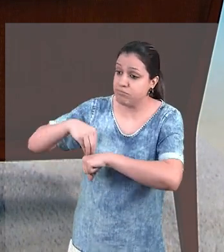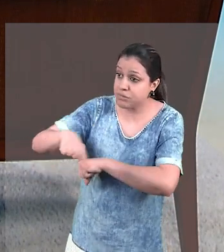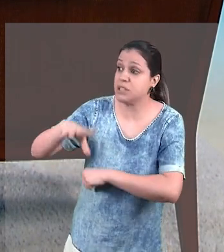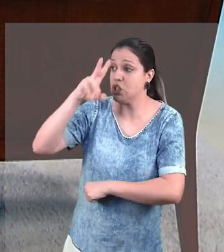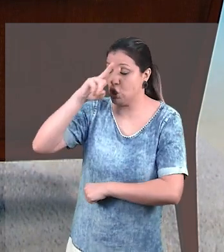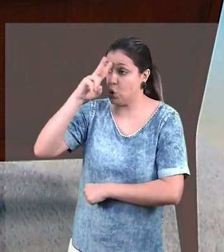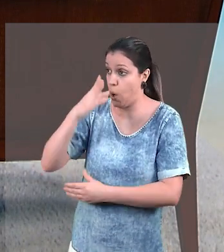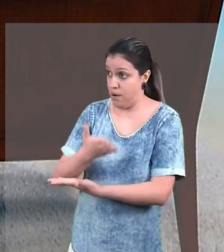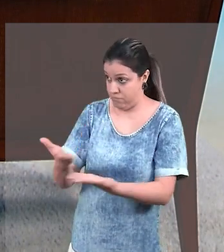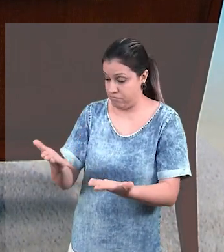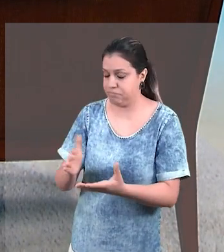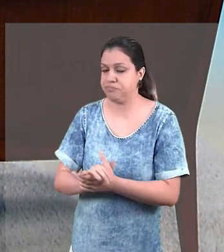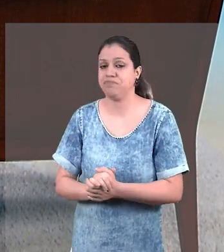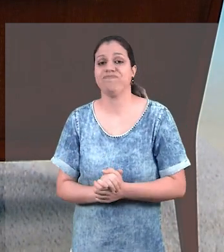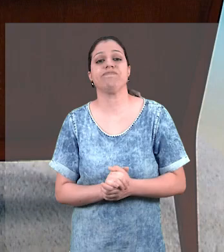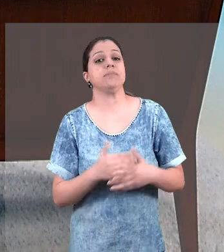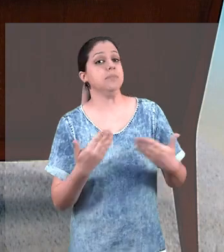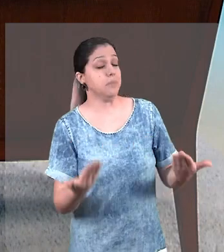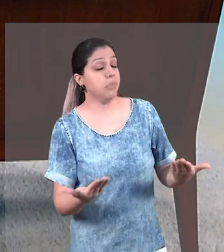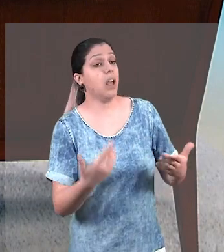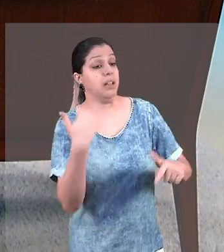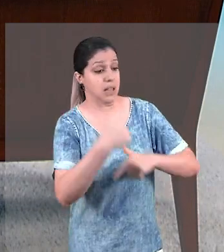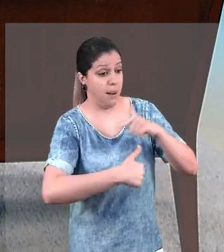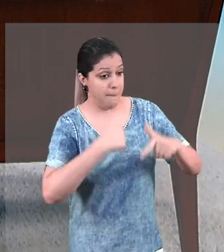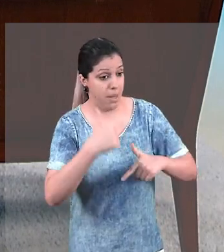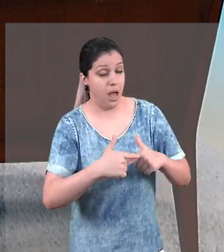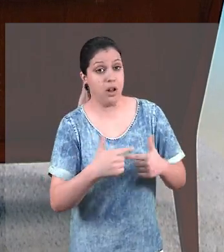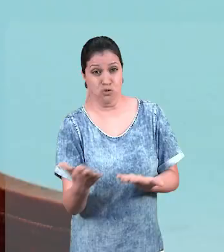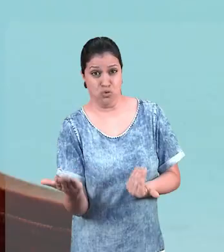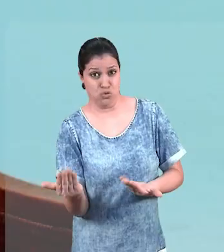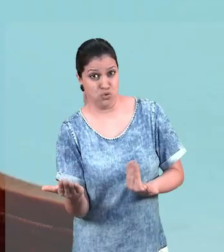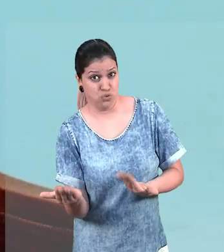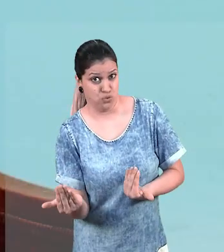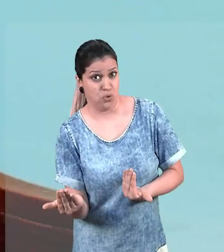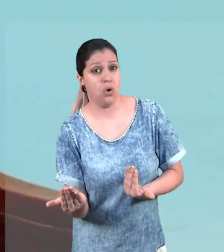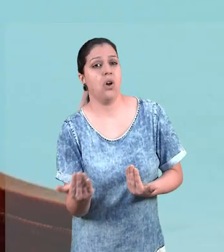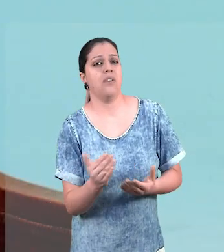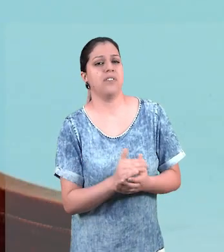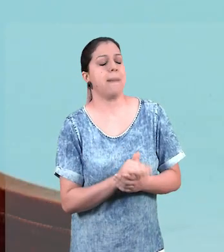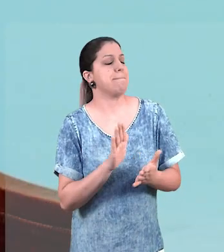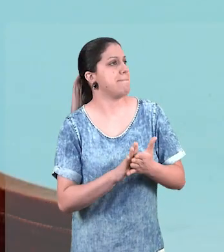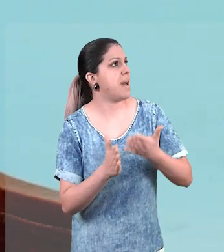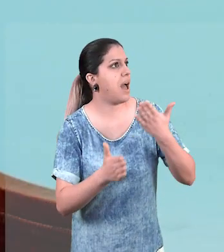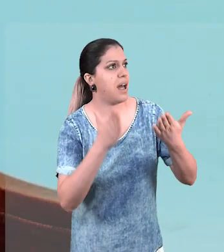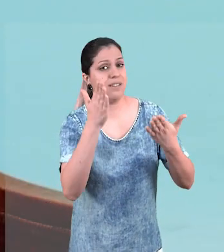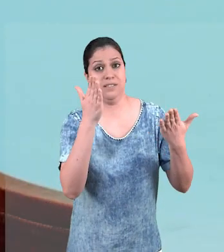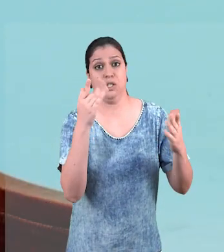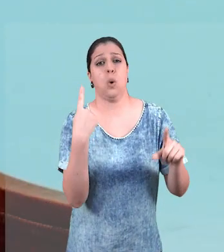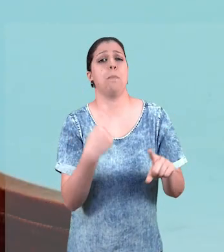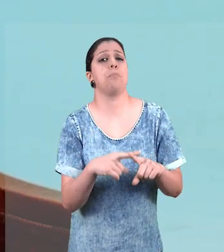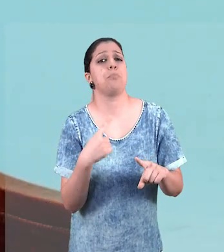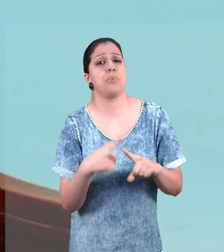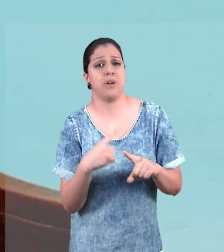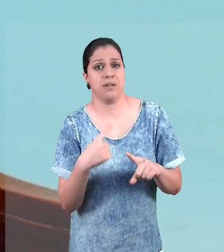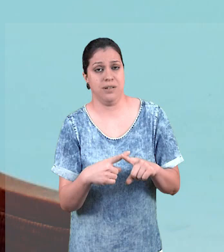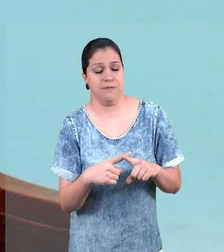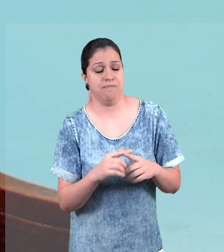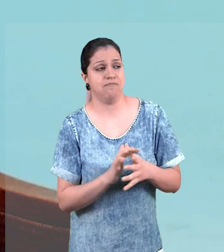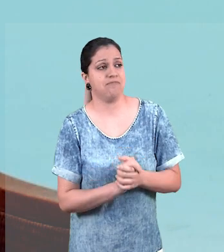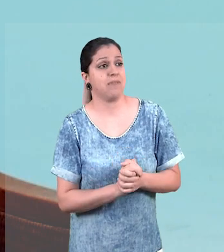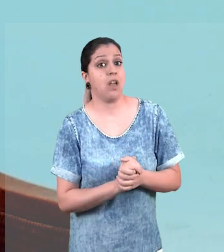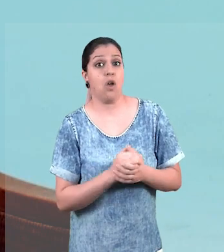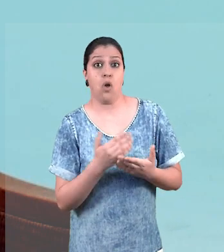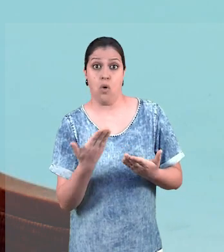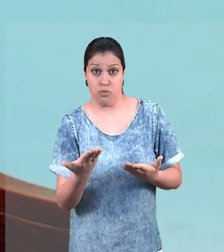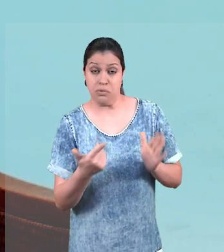respeito de levar essa história para elas? Então, esse trabalho com adolescentes, ele é maravilhoso porque